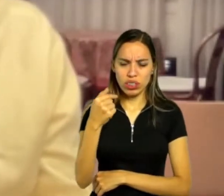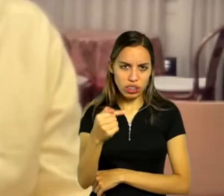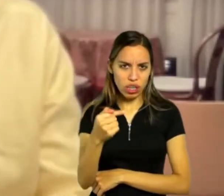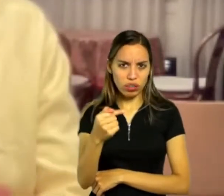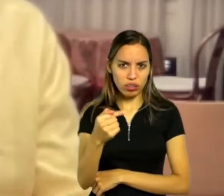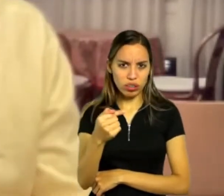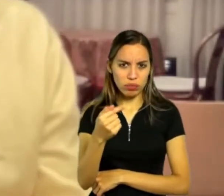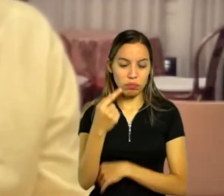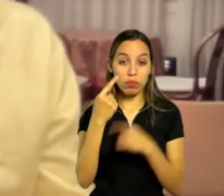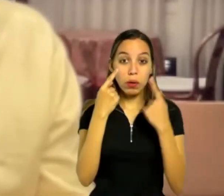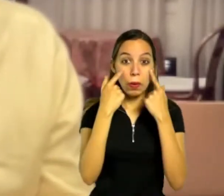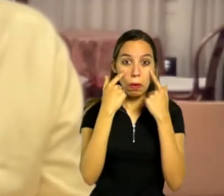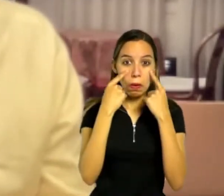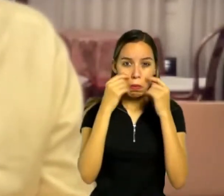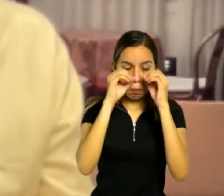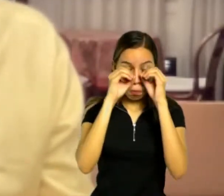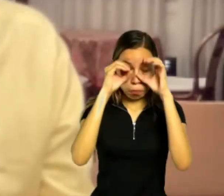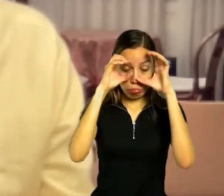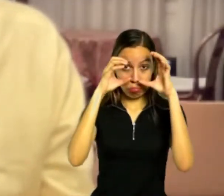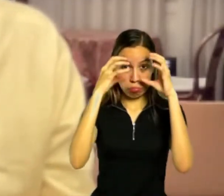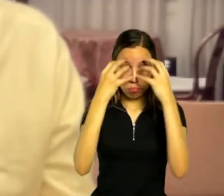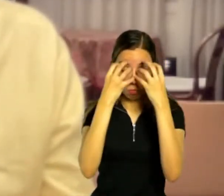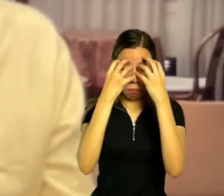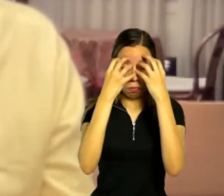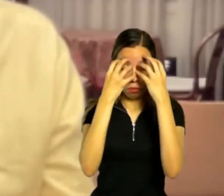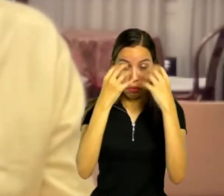assustou e me levou ao pediatra.